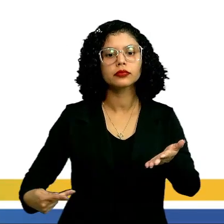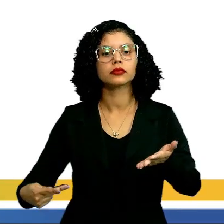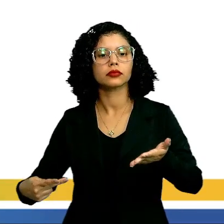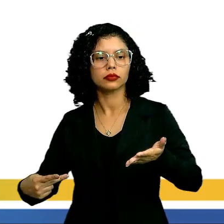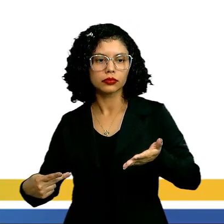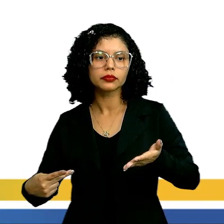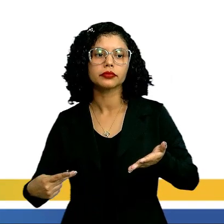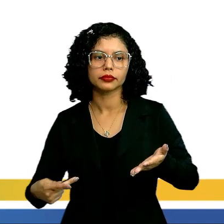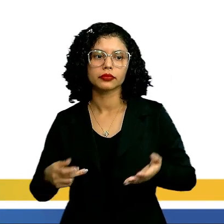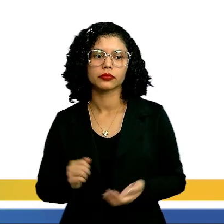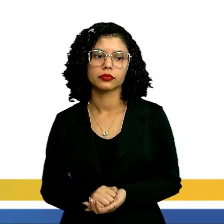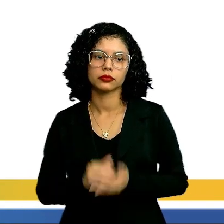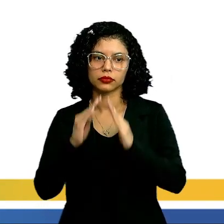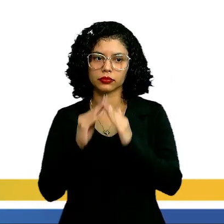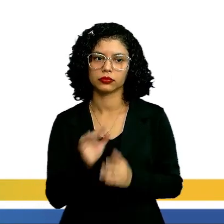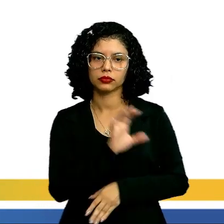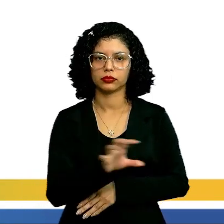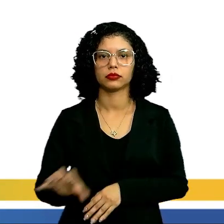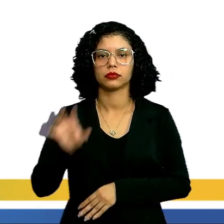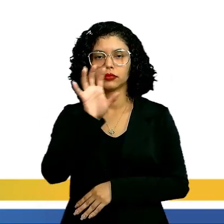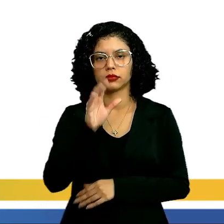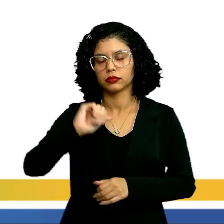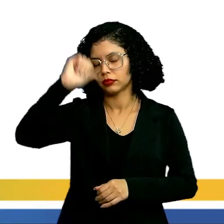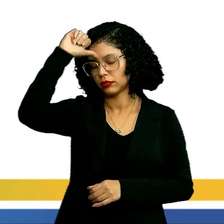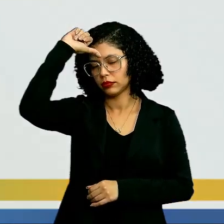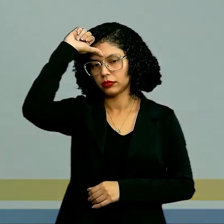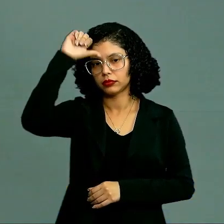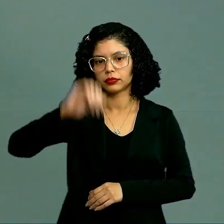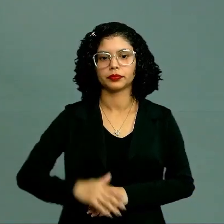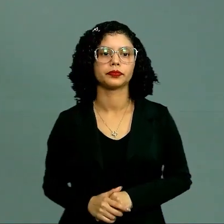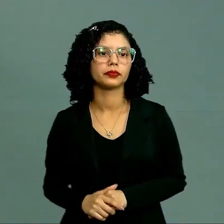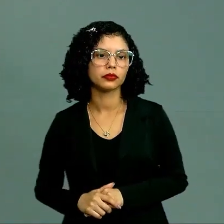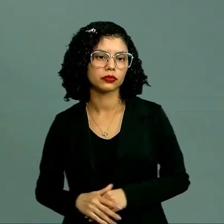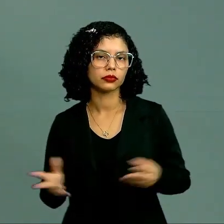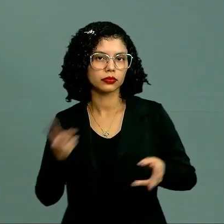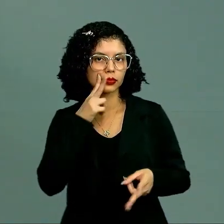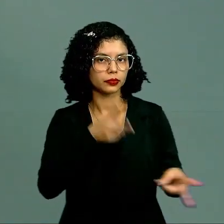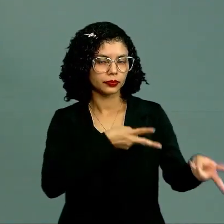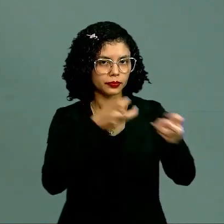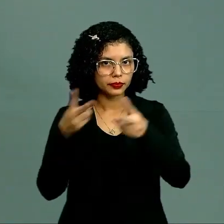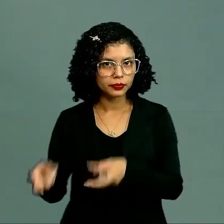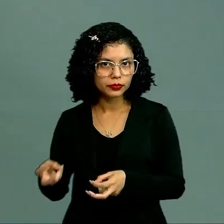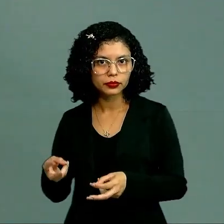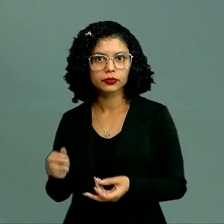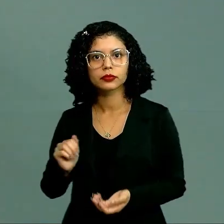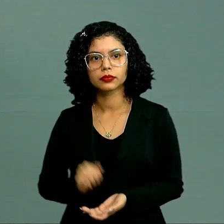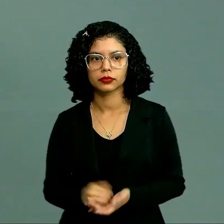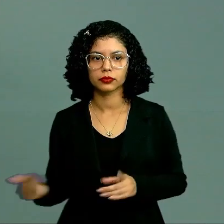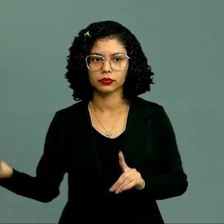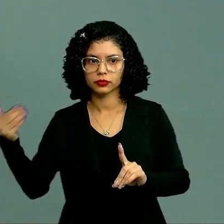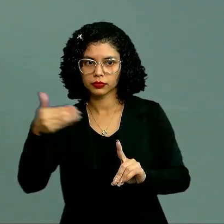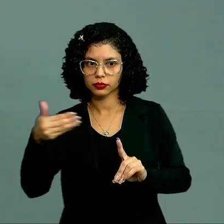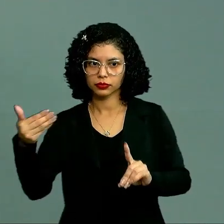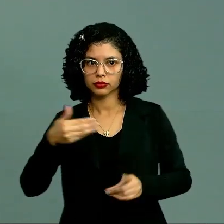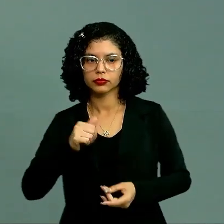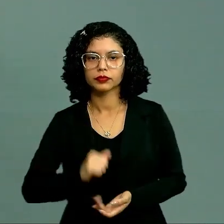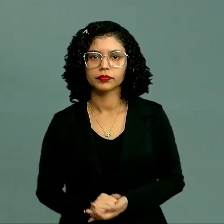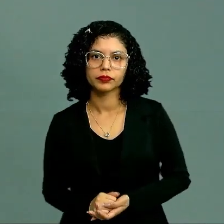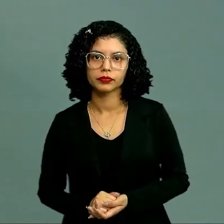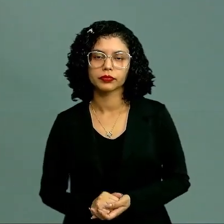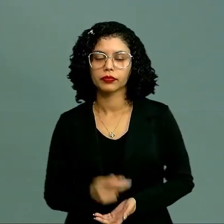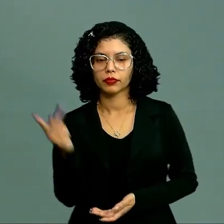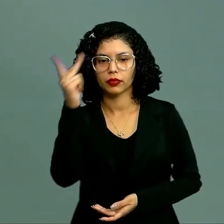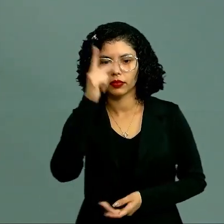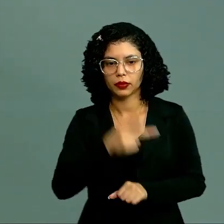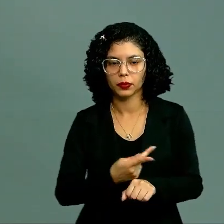faz referência ao poeta que mora na região da Arábia. Observe que ele faz referência aí a uma pessoa. Não estou procurando